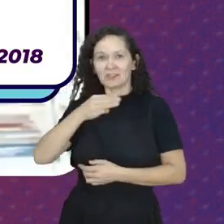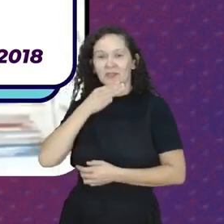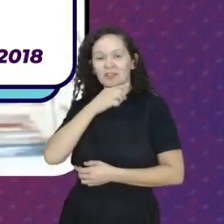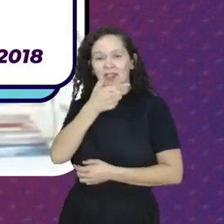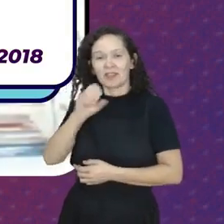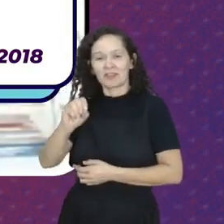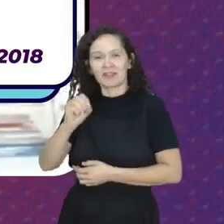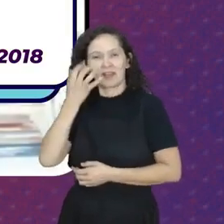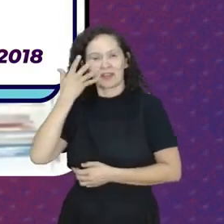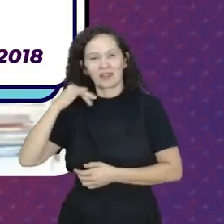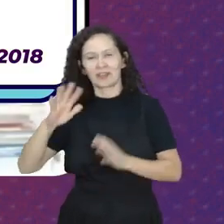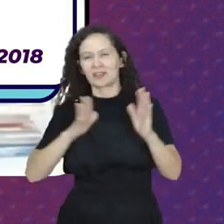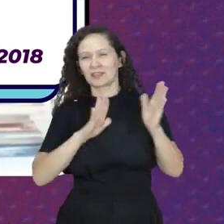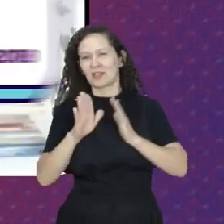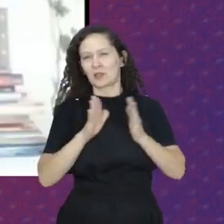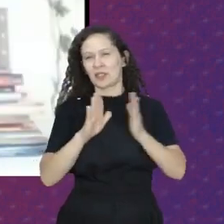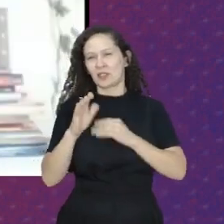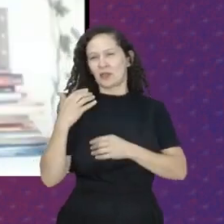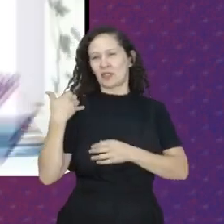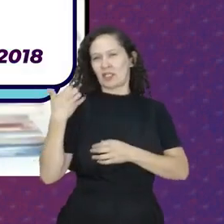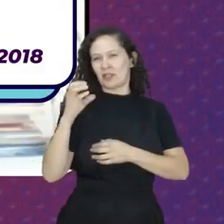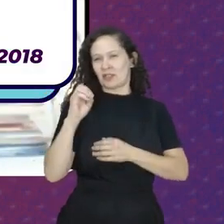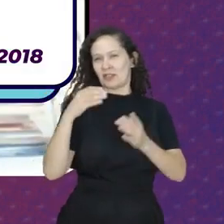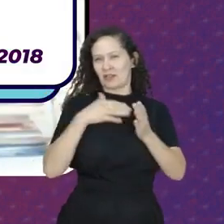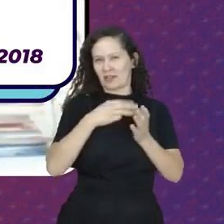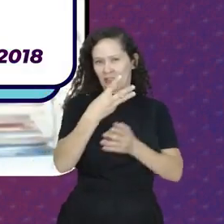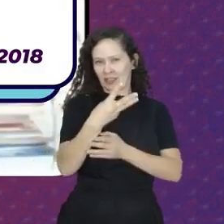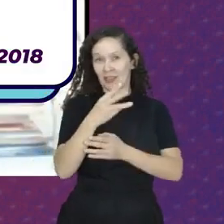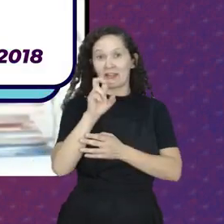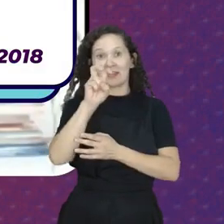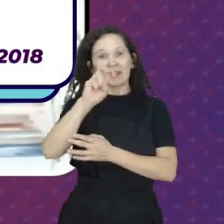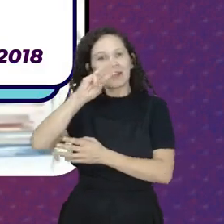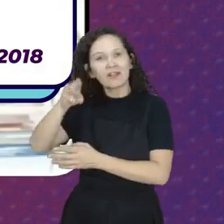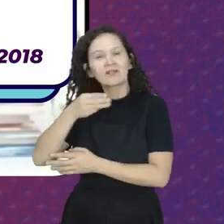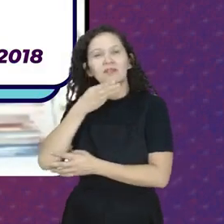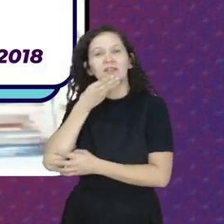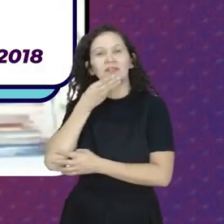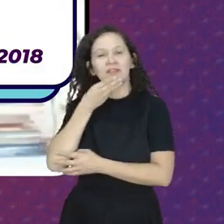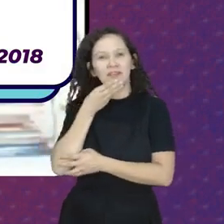10.100.000 na faixa de 0 a 3 anos e